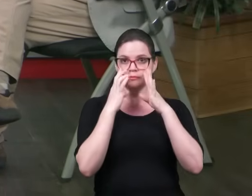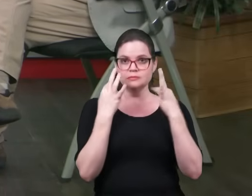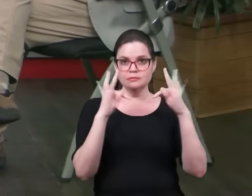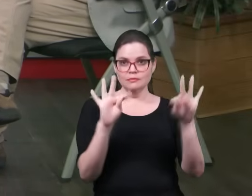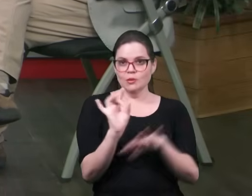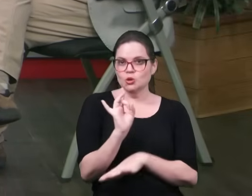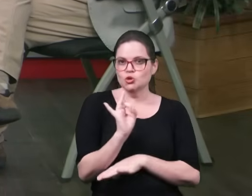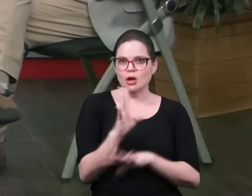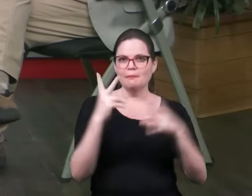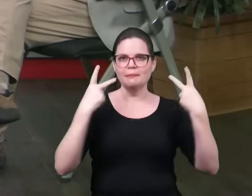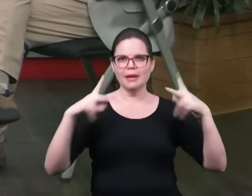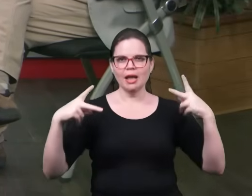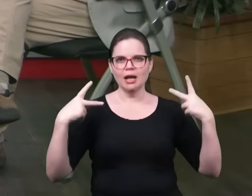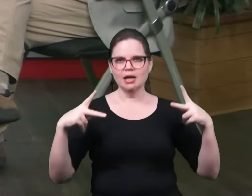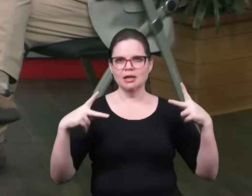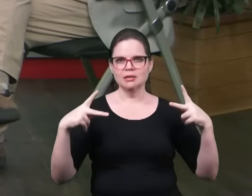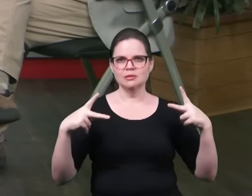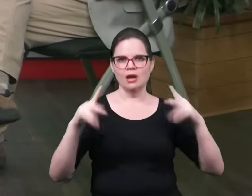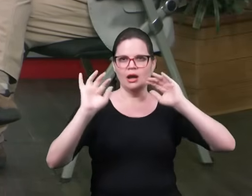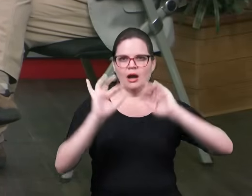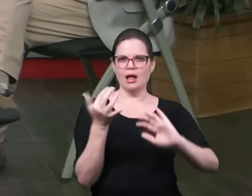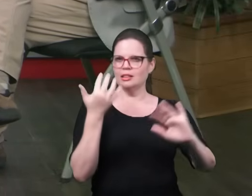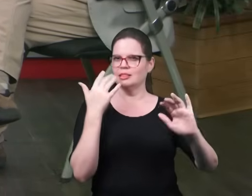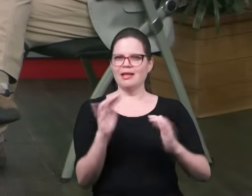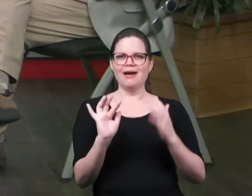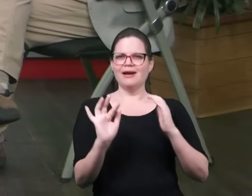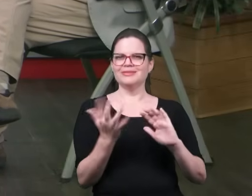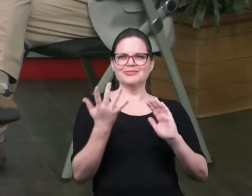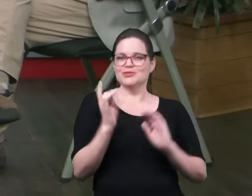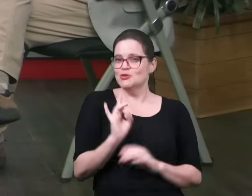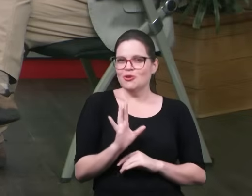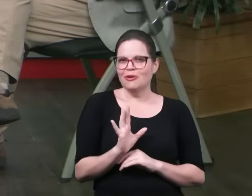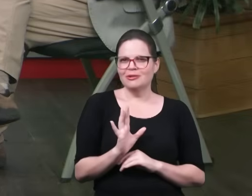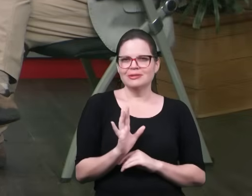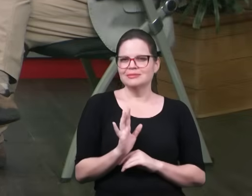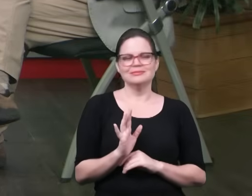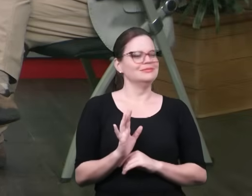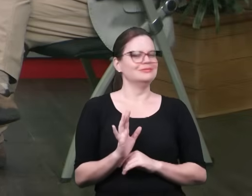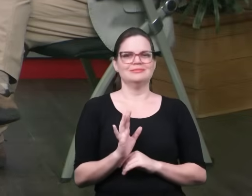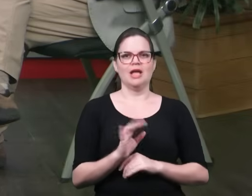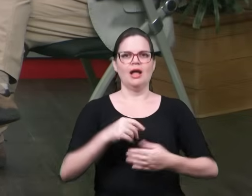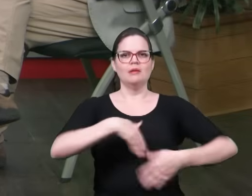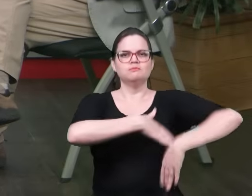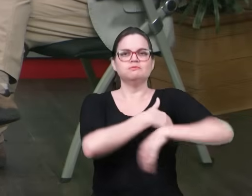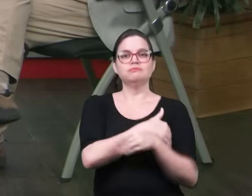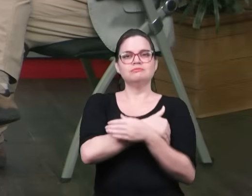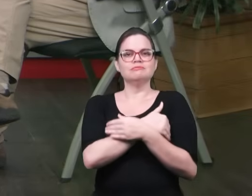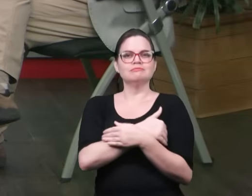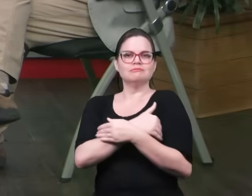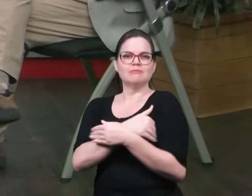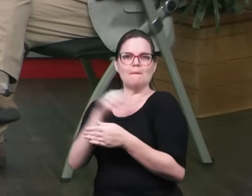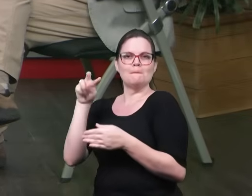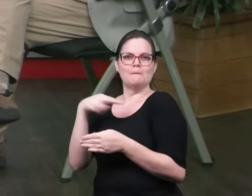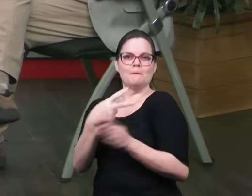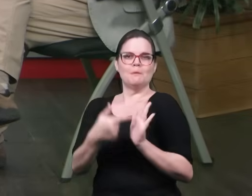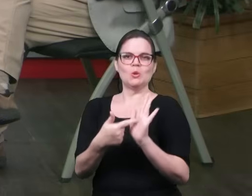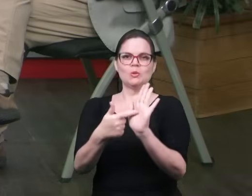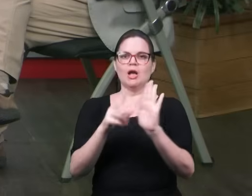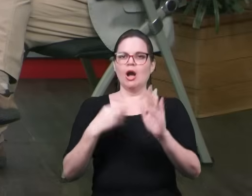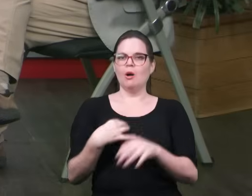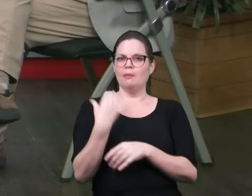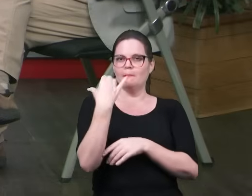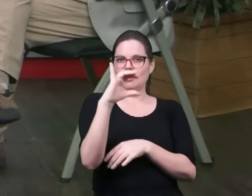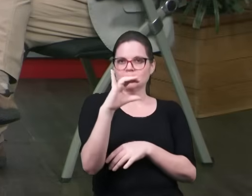somente pregando, cantando, levando uma Bíblia, postando numa rede